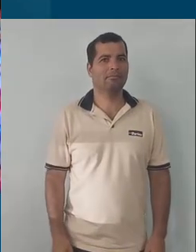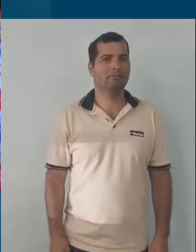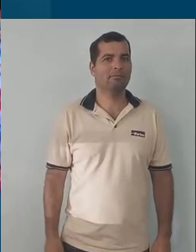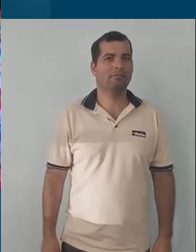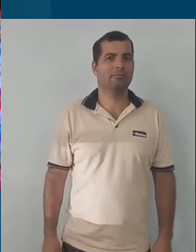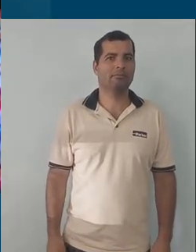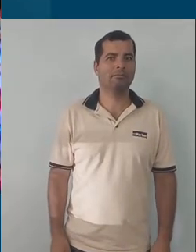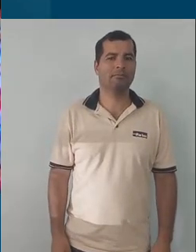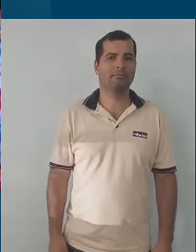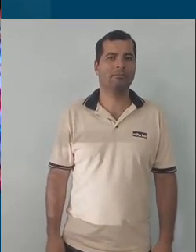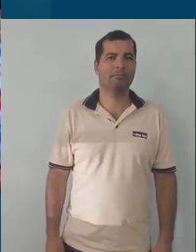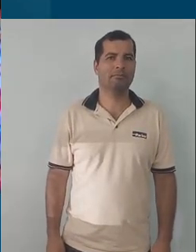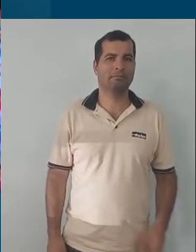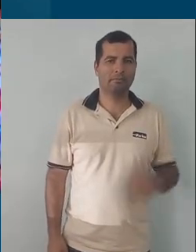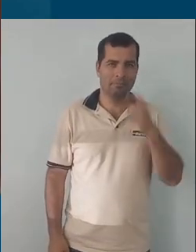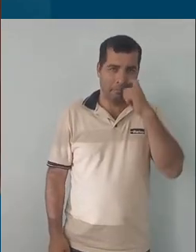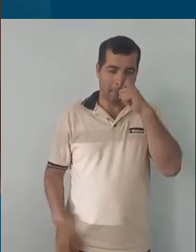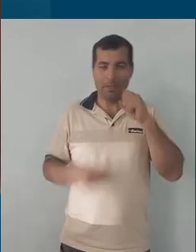Está sem som.